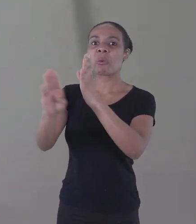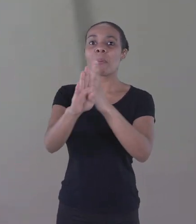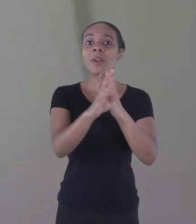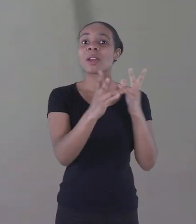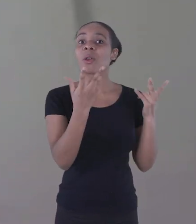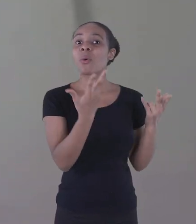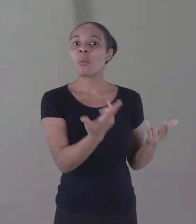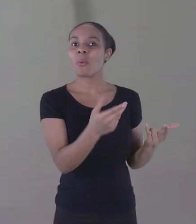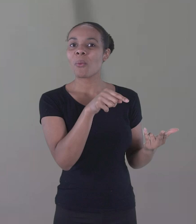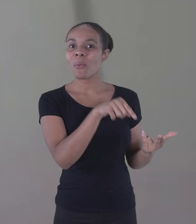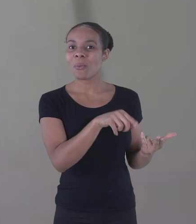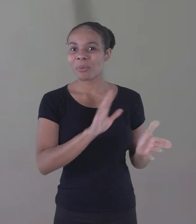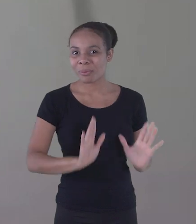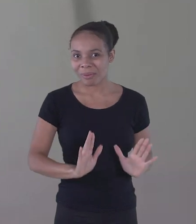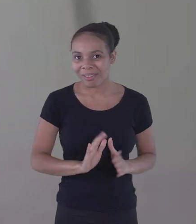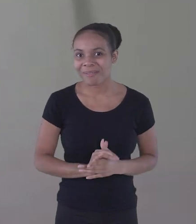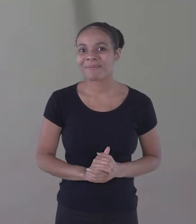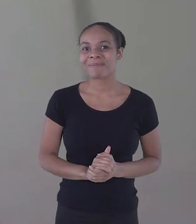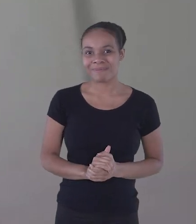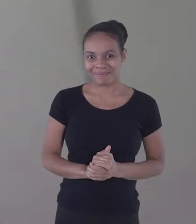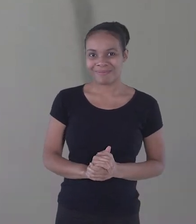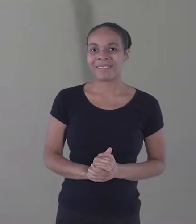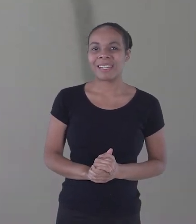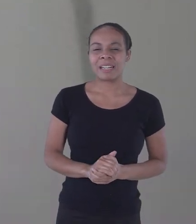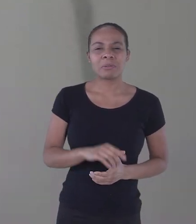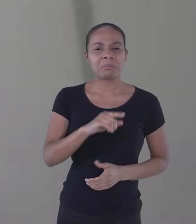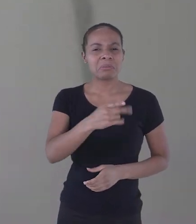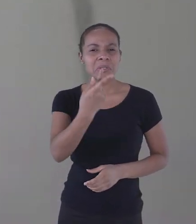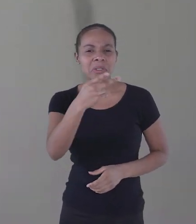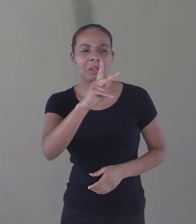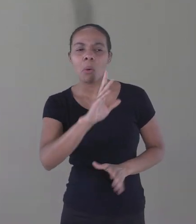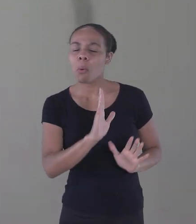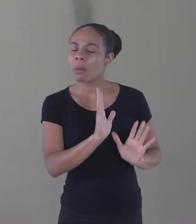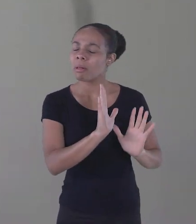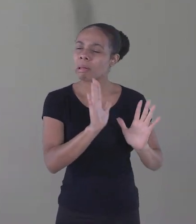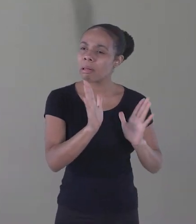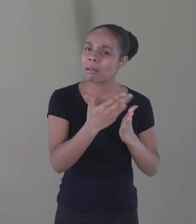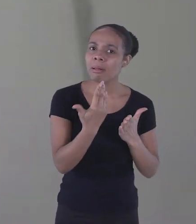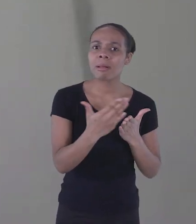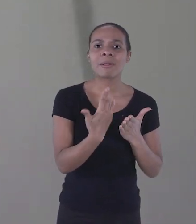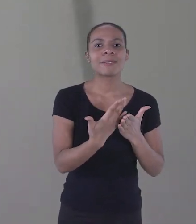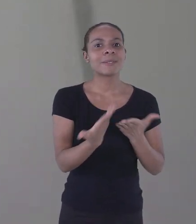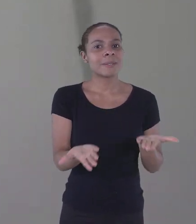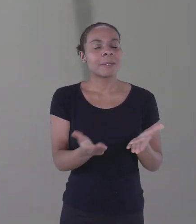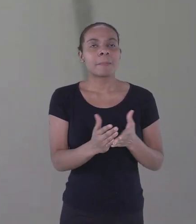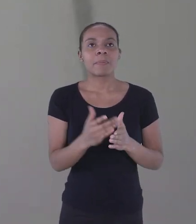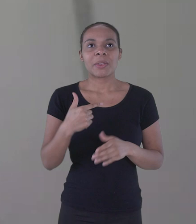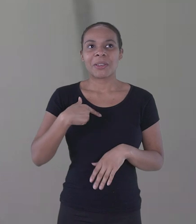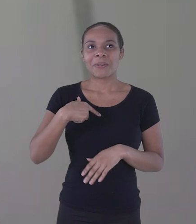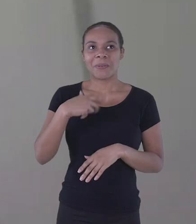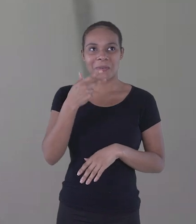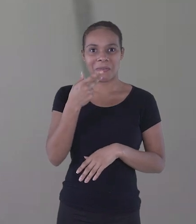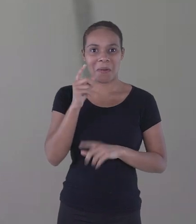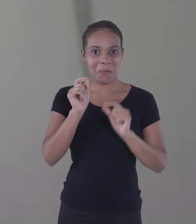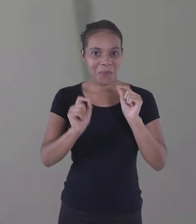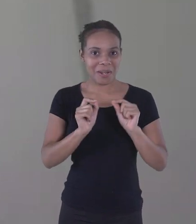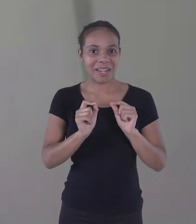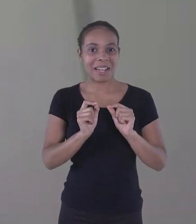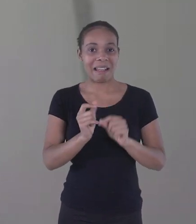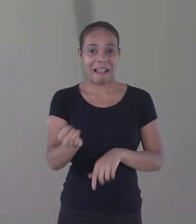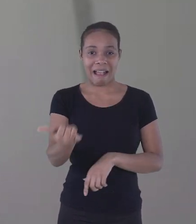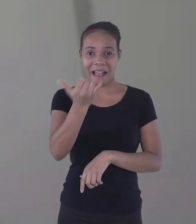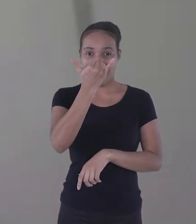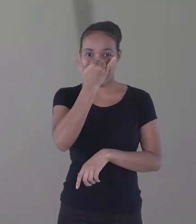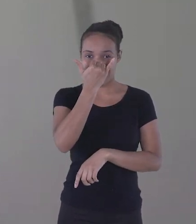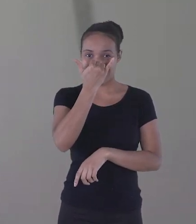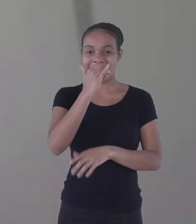similar que eu conheço é de Santo Agostinho, no livro Confissões. Eu brinco que o azar do Santo